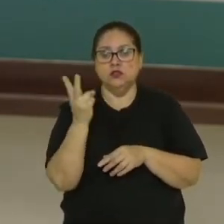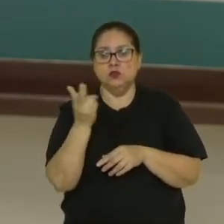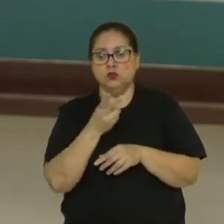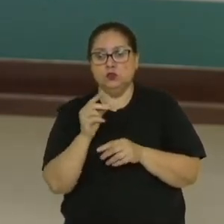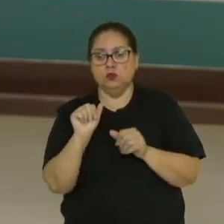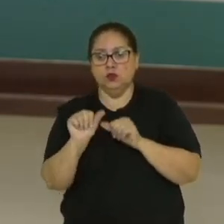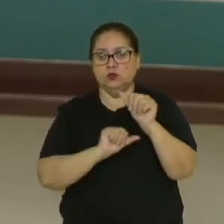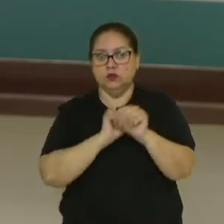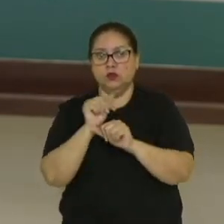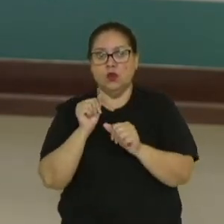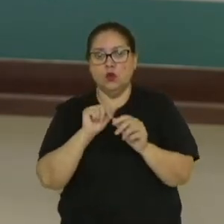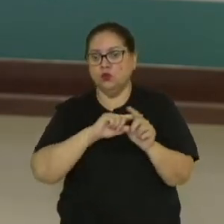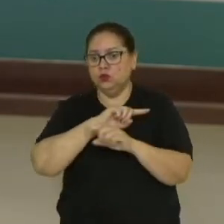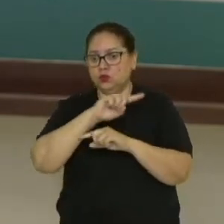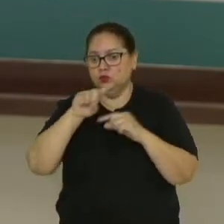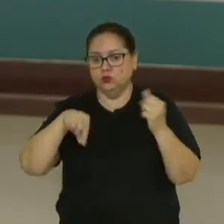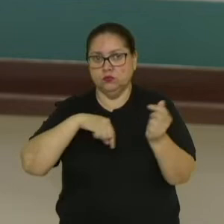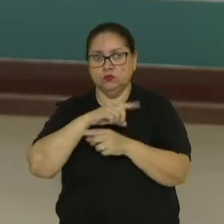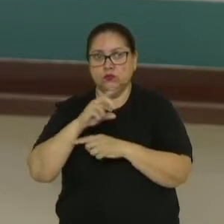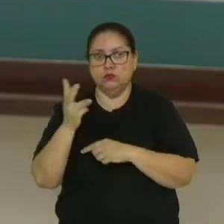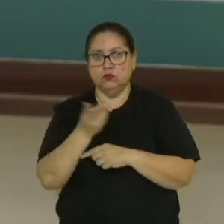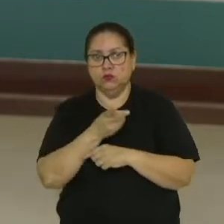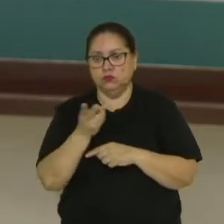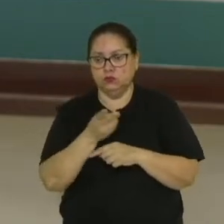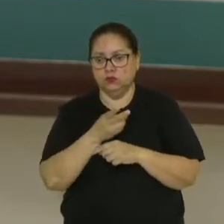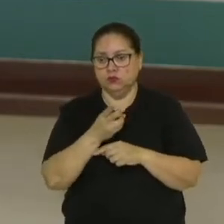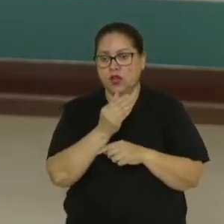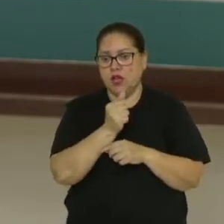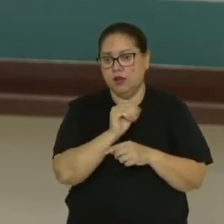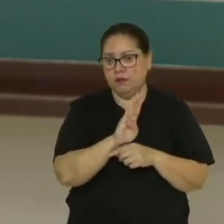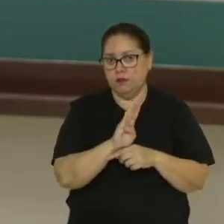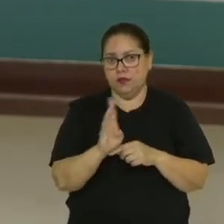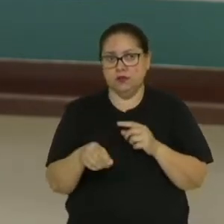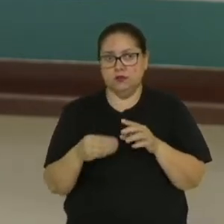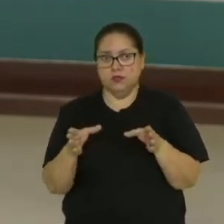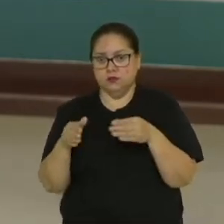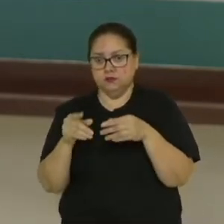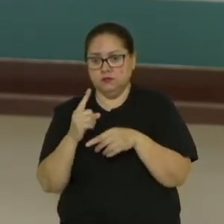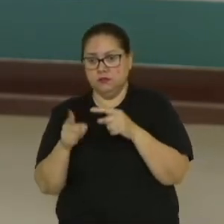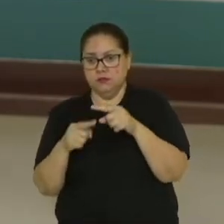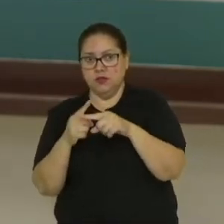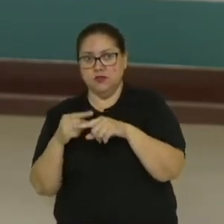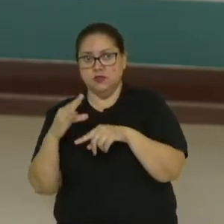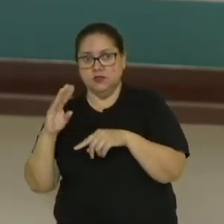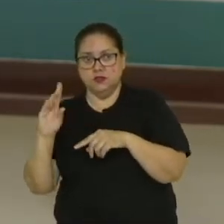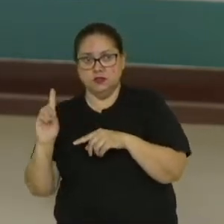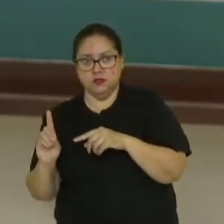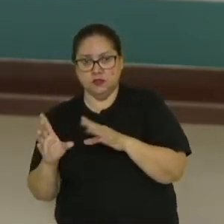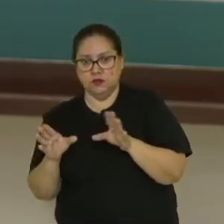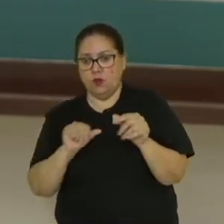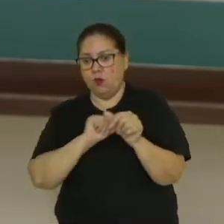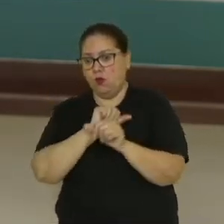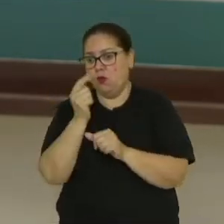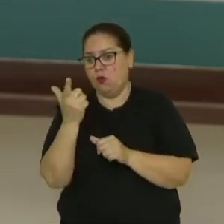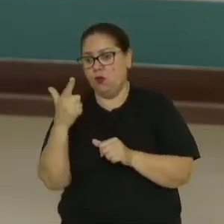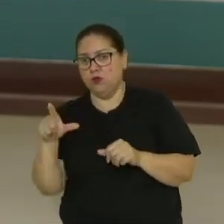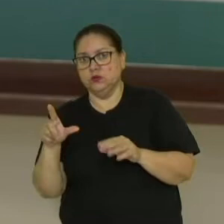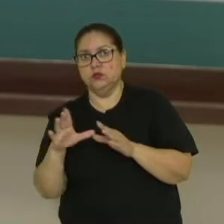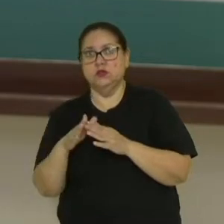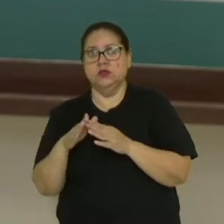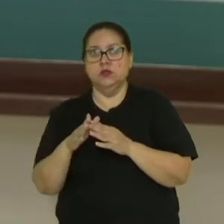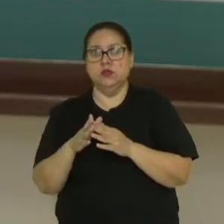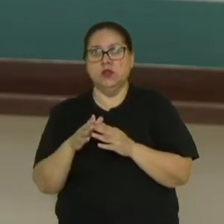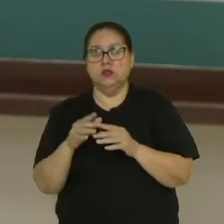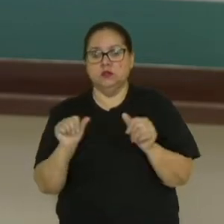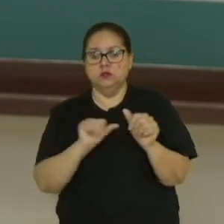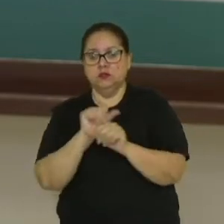onde todos vão trocar de lugar. Então a gente tem duas substâncias compostas mais complexas que vão formar outras substâncias também compostas. Mas aí a gente